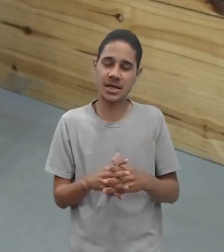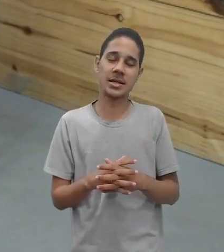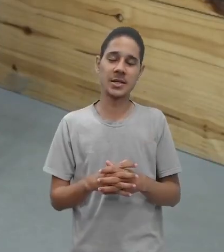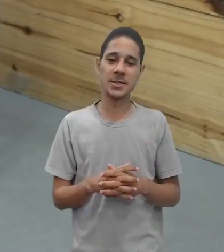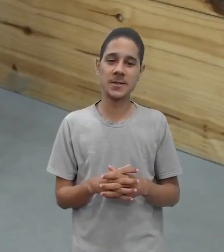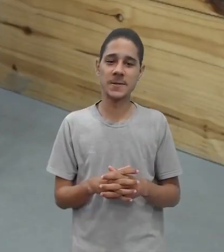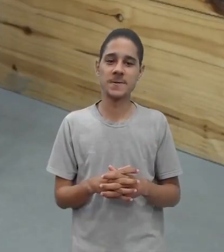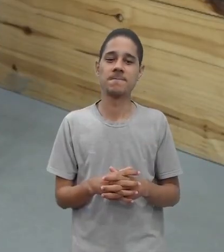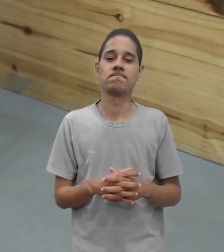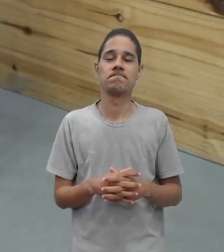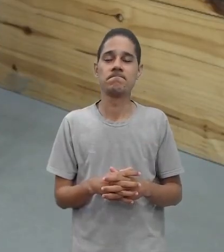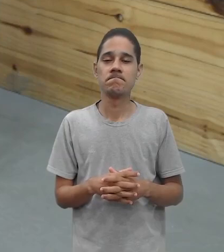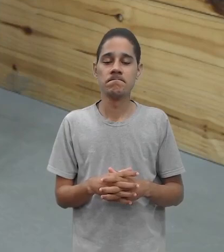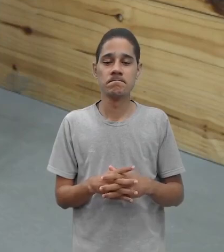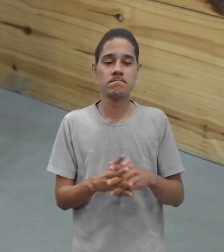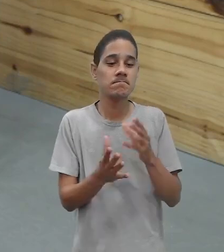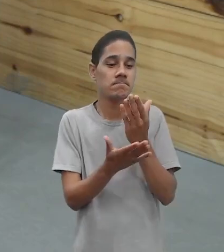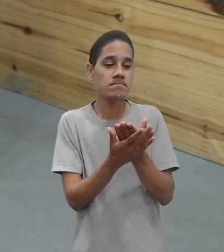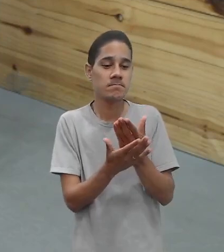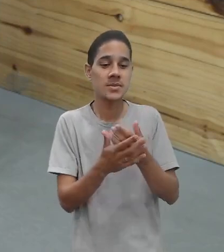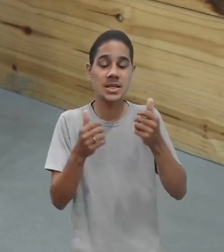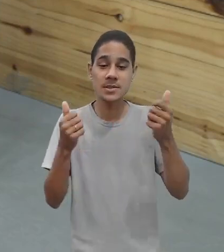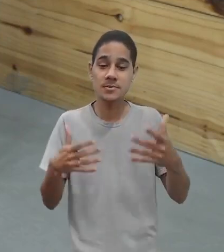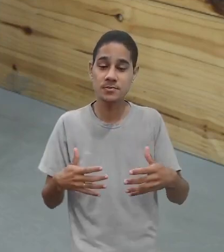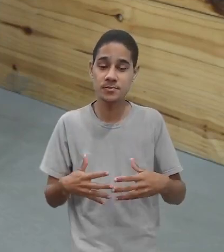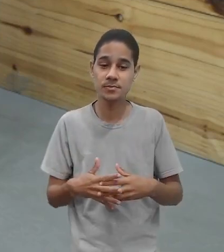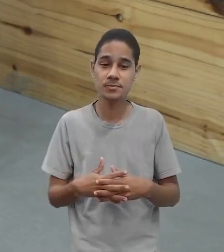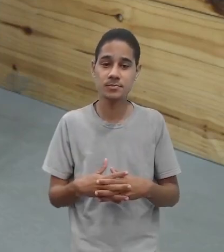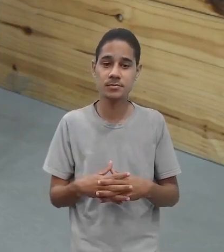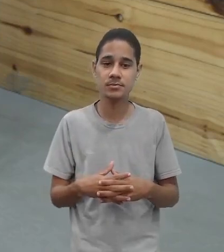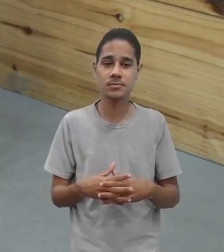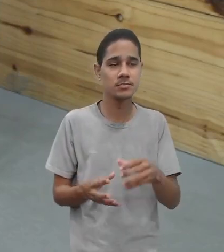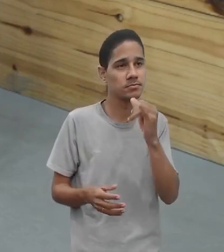das dimensões, né? Que